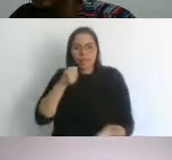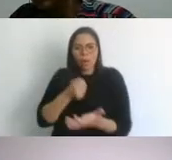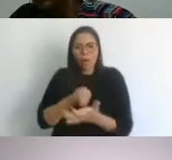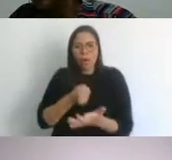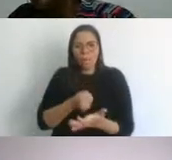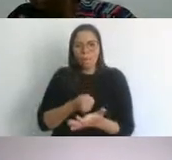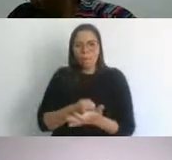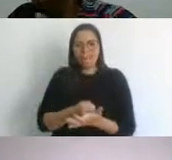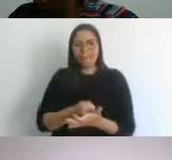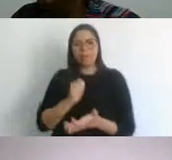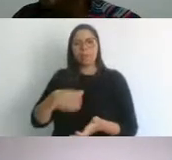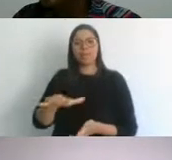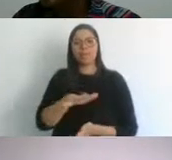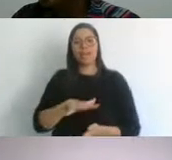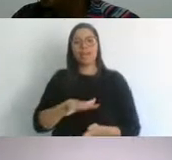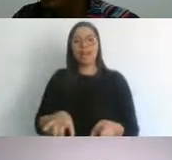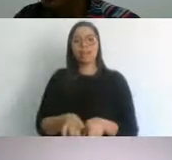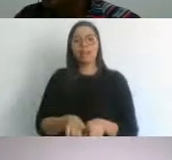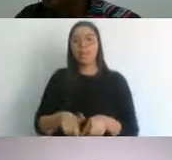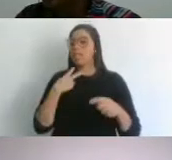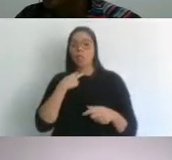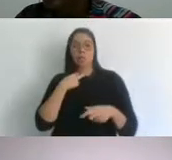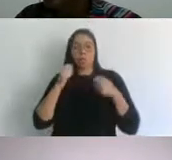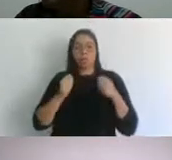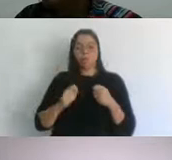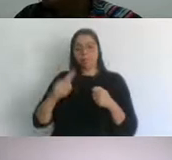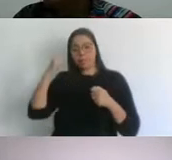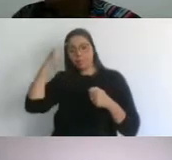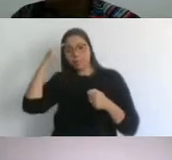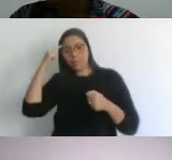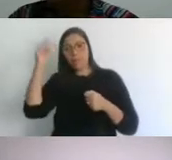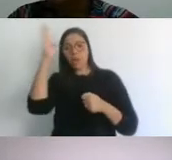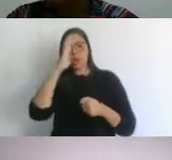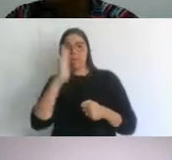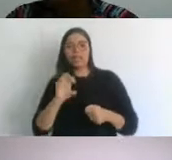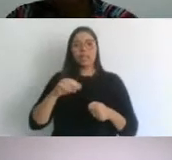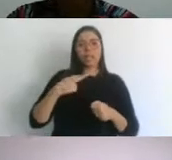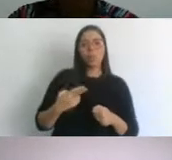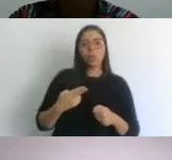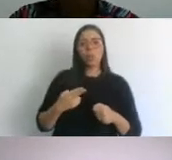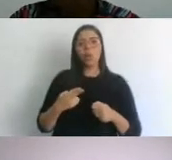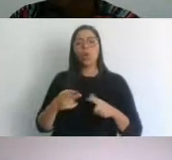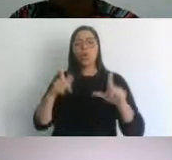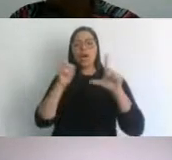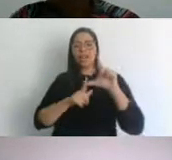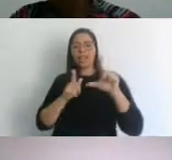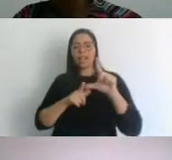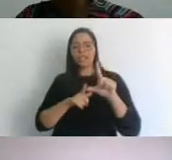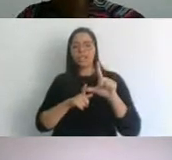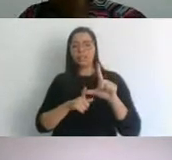patriarcal capitalista Não podemos pensar em feminismo brasileiro ou latino-americano sem considerar Nossa herança colonial escravista